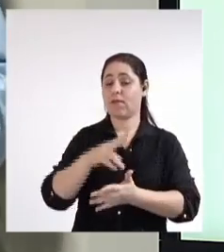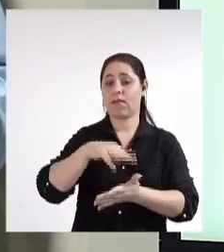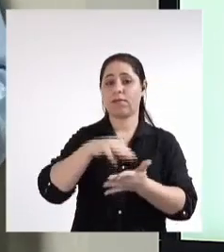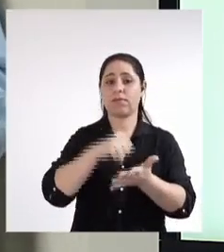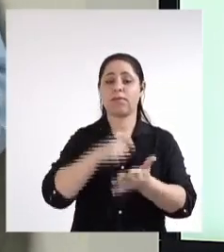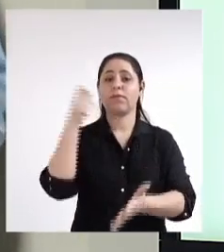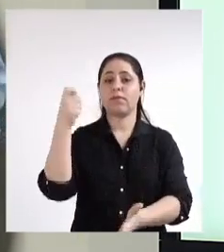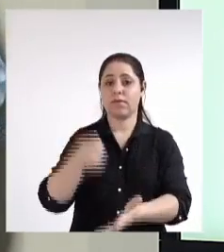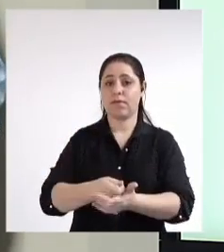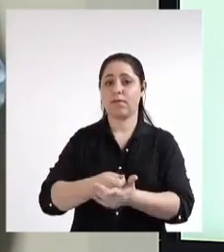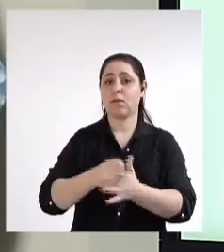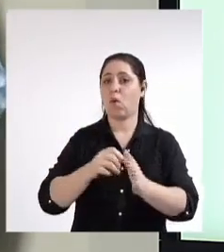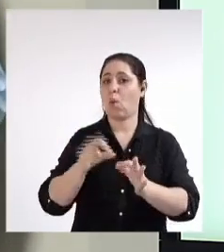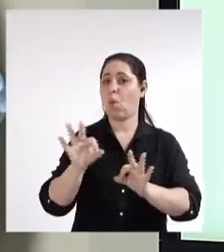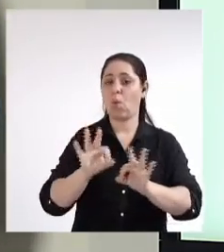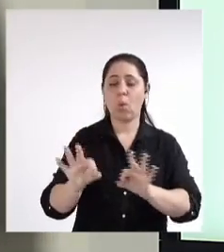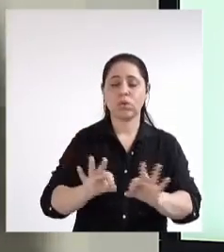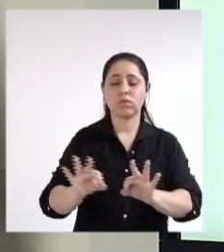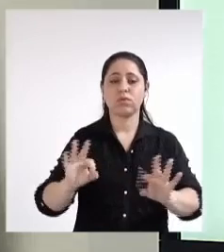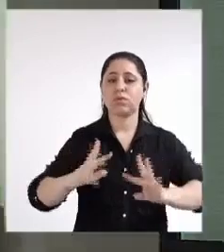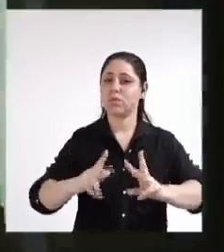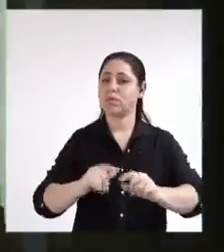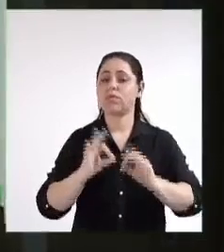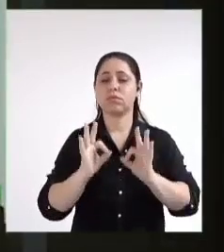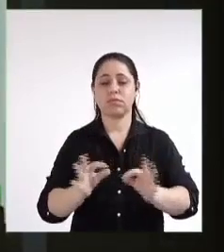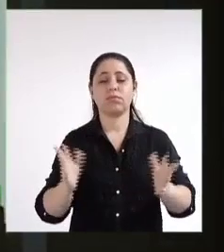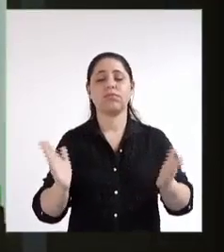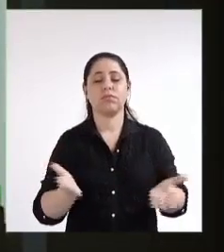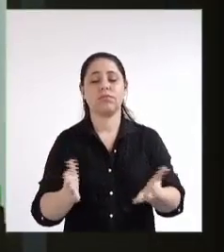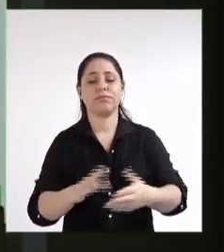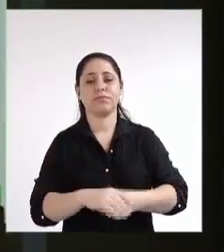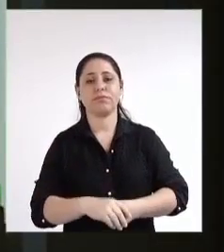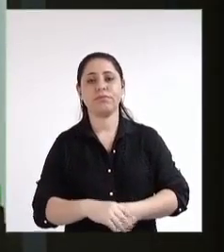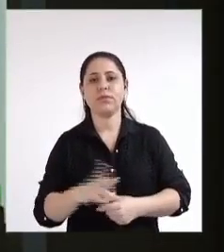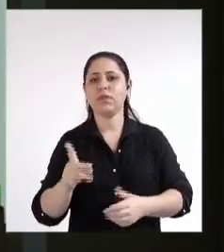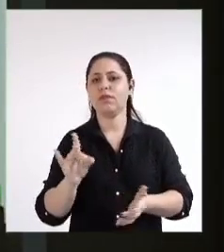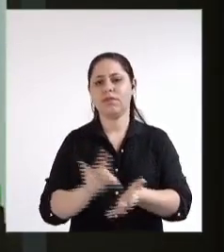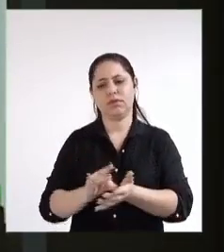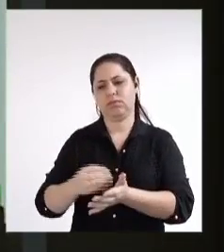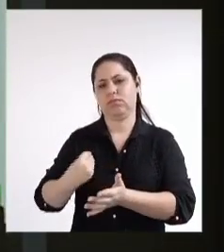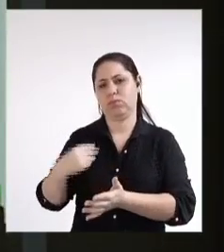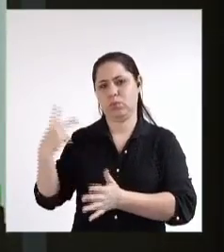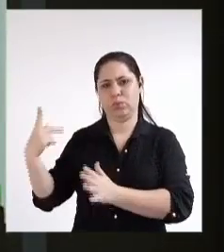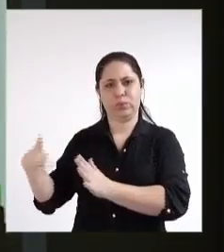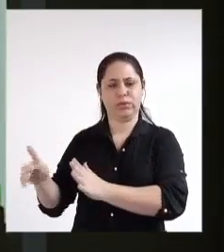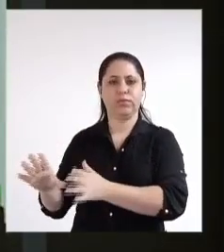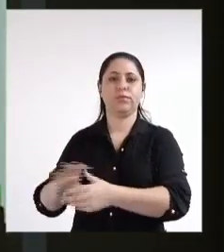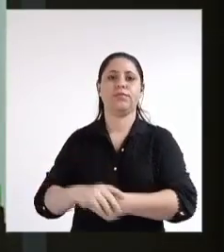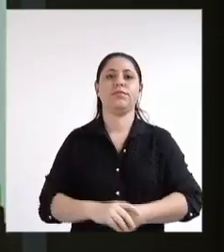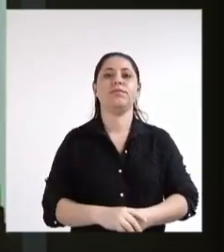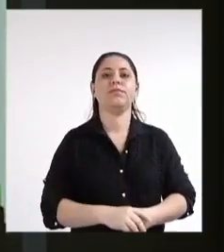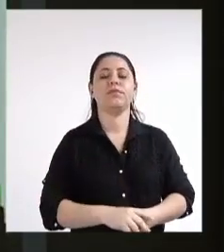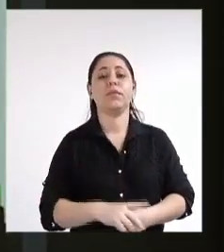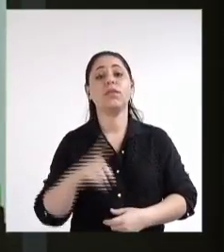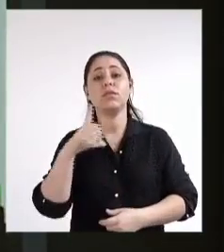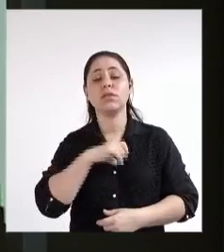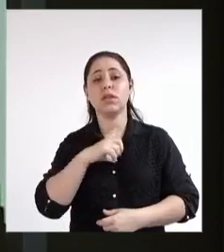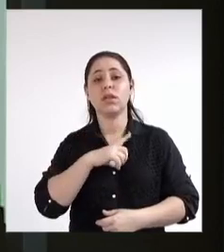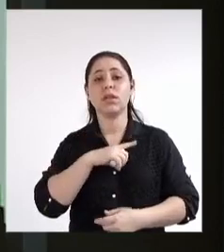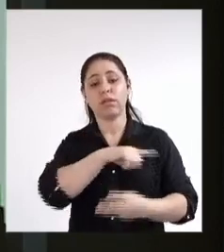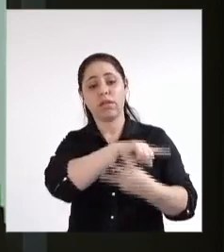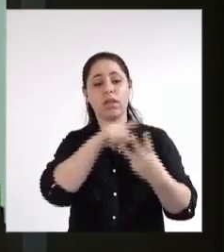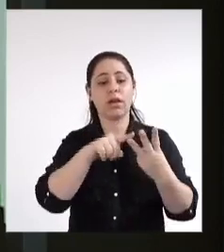objetivos a propriedade deles tá mas isso é devida realidade deles lá nós temos aqui as três